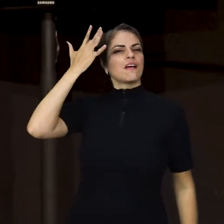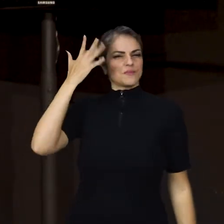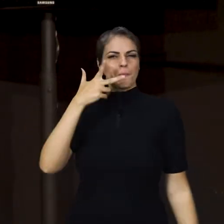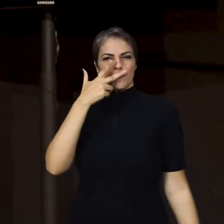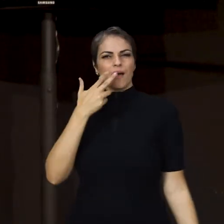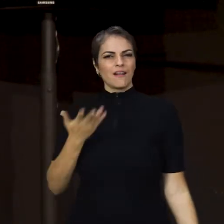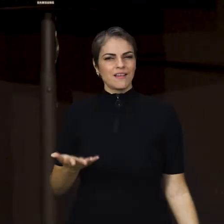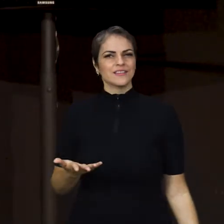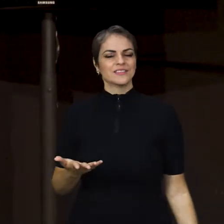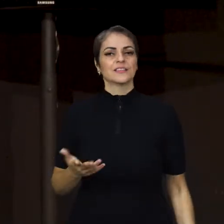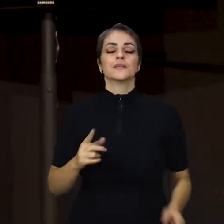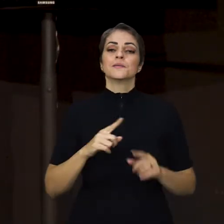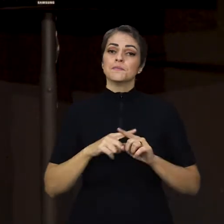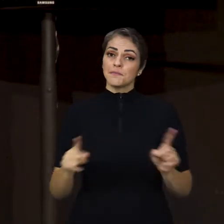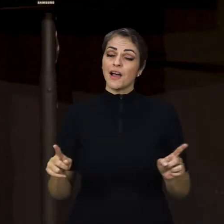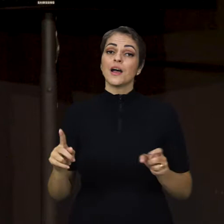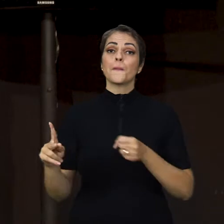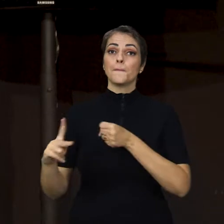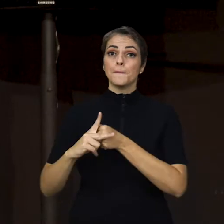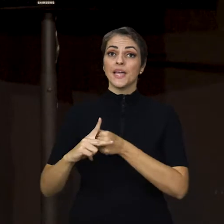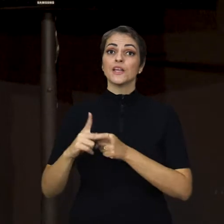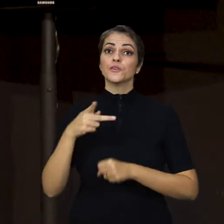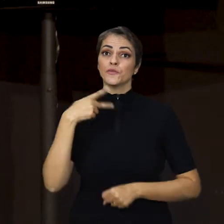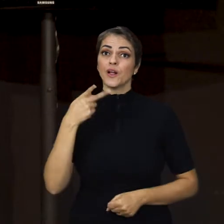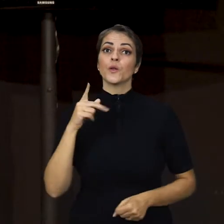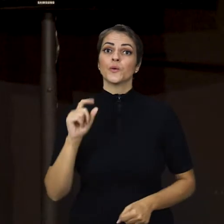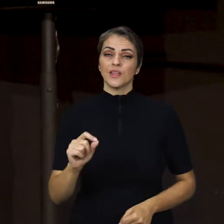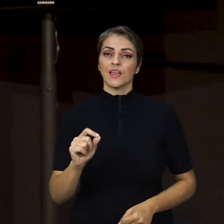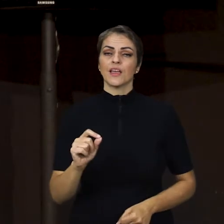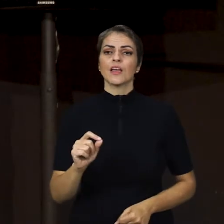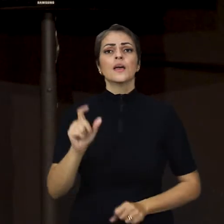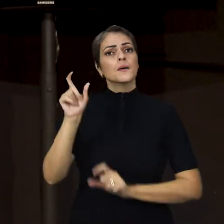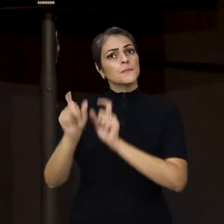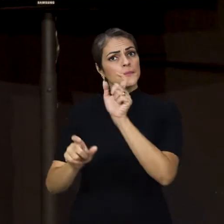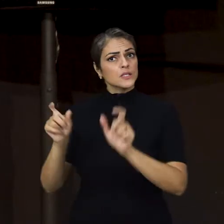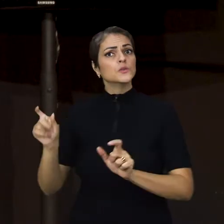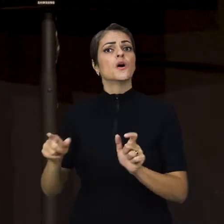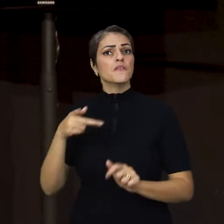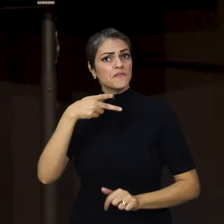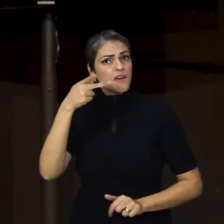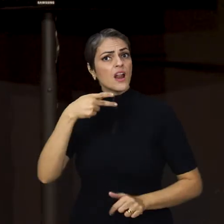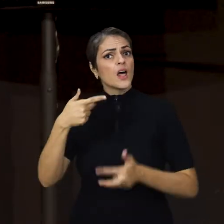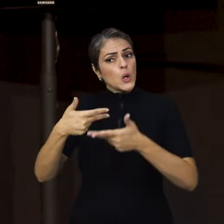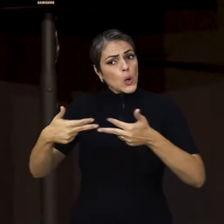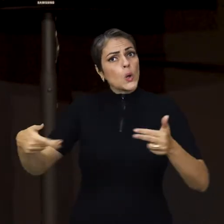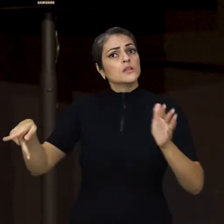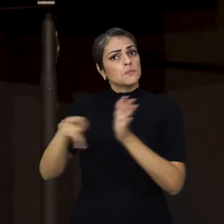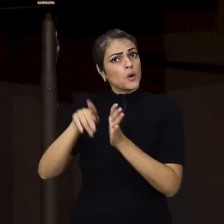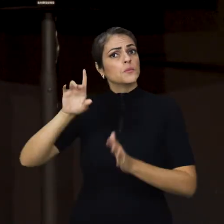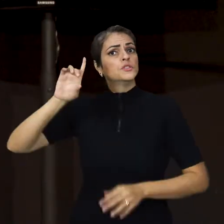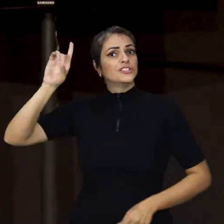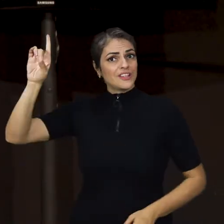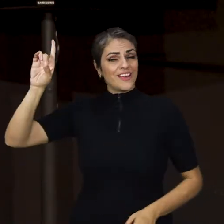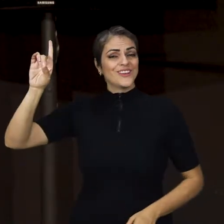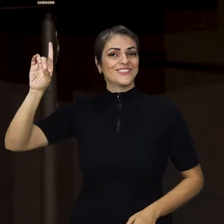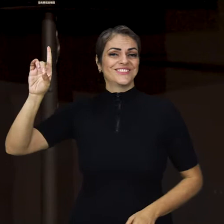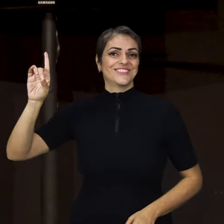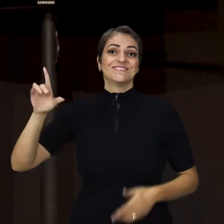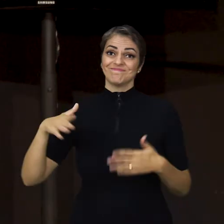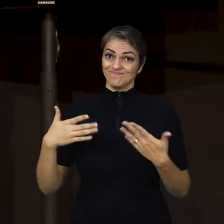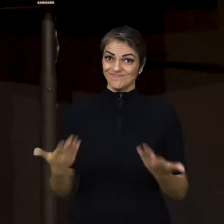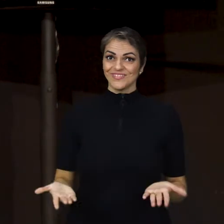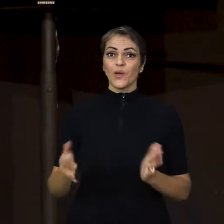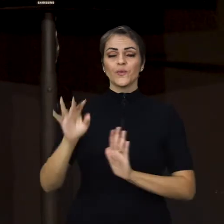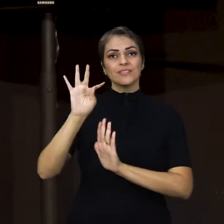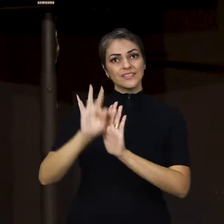Pedro faz uma menção aqui, ele diz, homens falaram da parte de Deus. Então perceba que o texto bíblico é